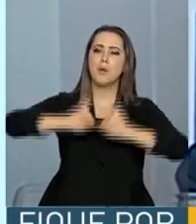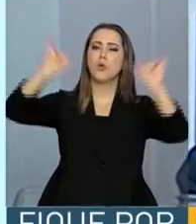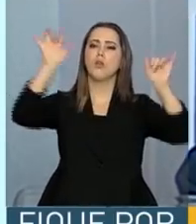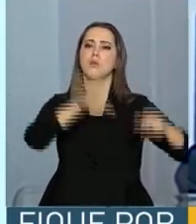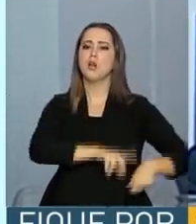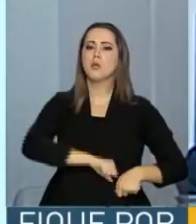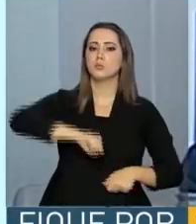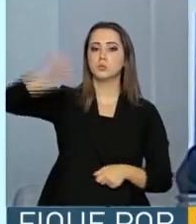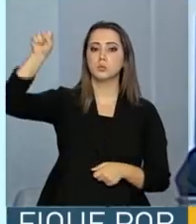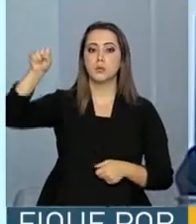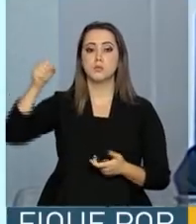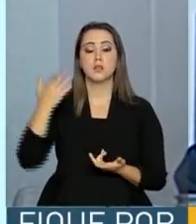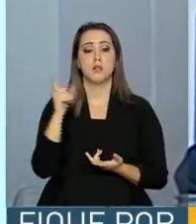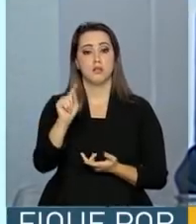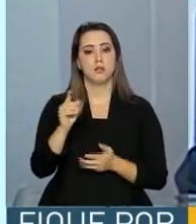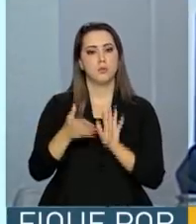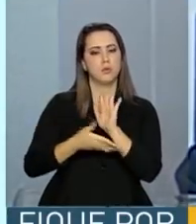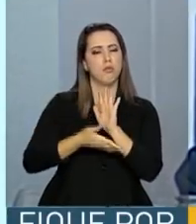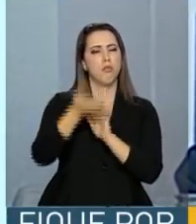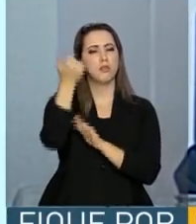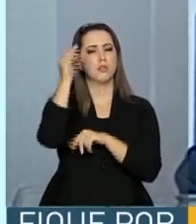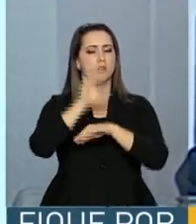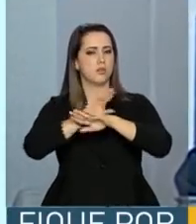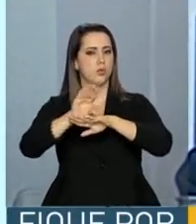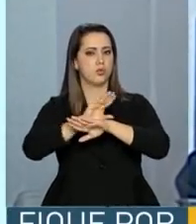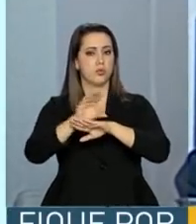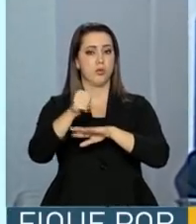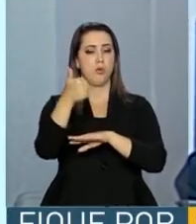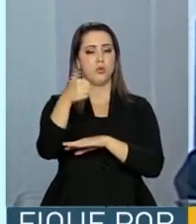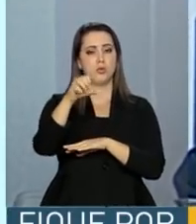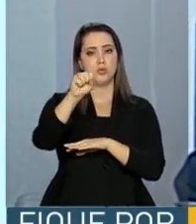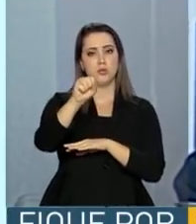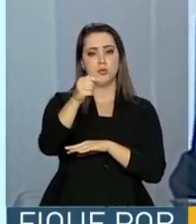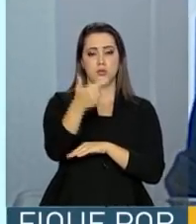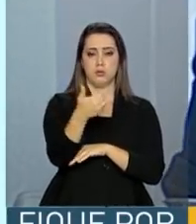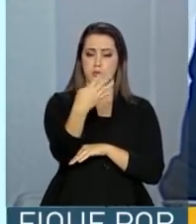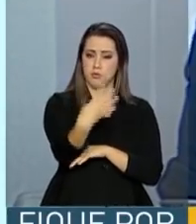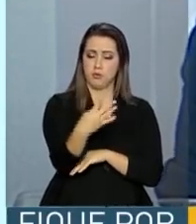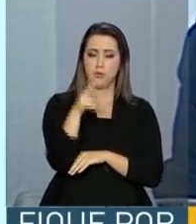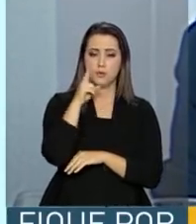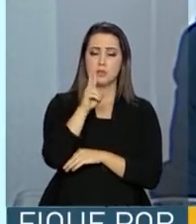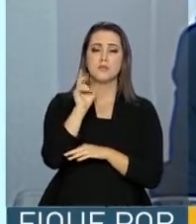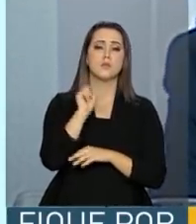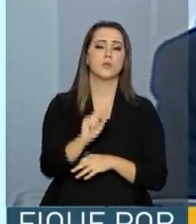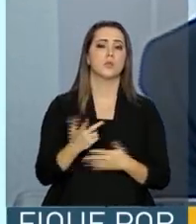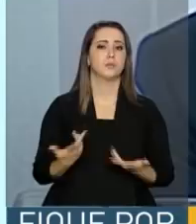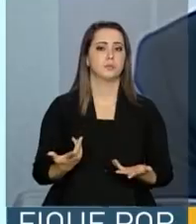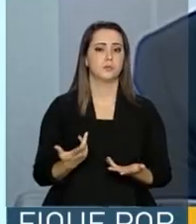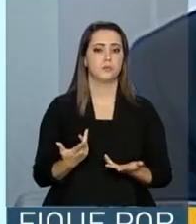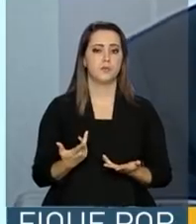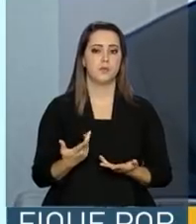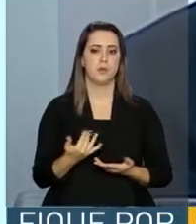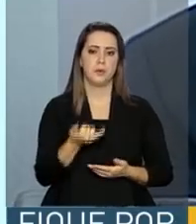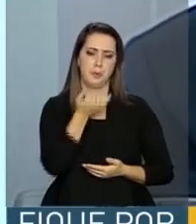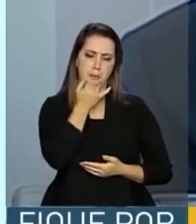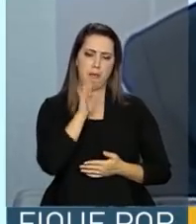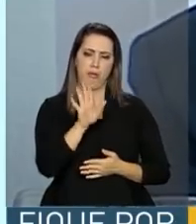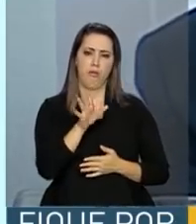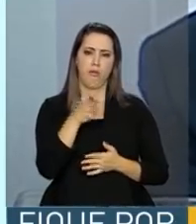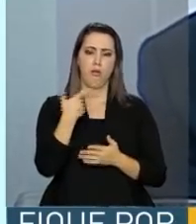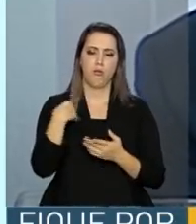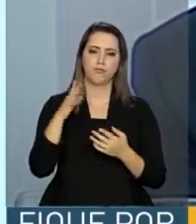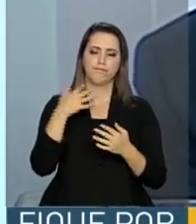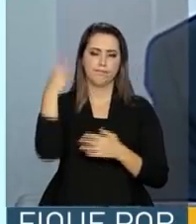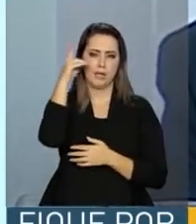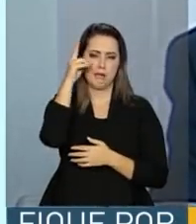de 1824 a primeira constituição imperial o que vocês viram lá desculpe essa breve descrição